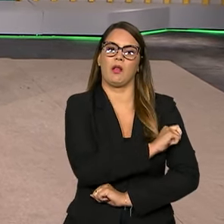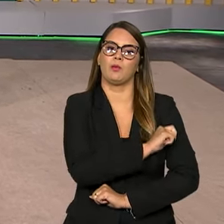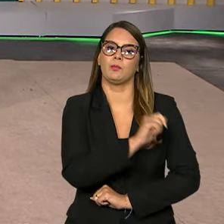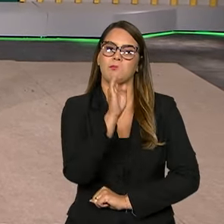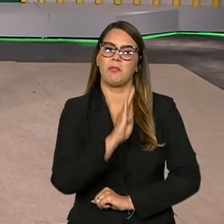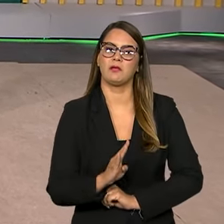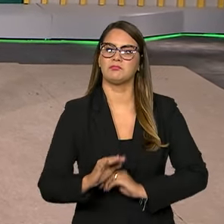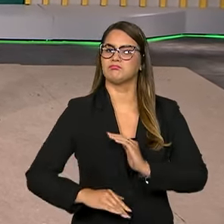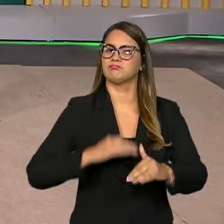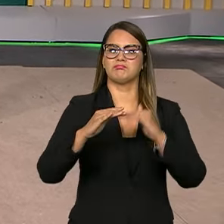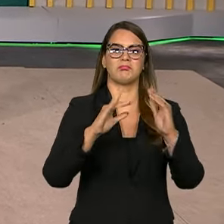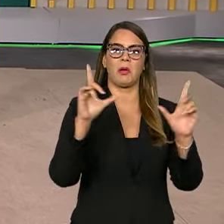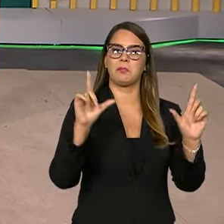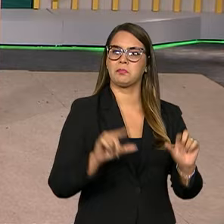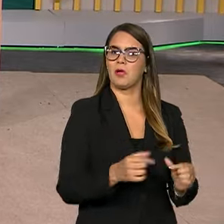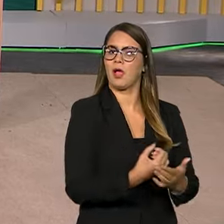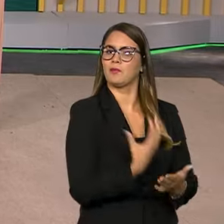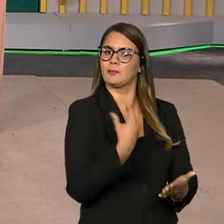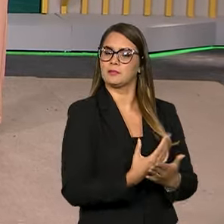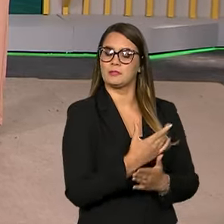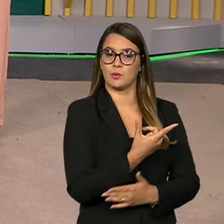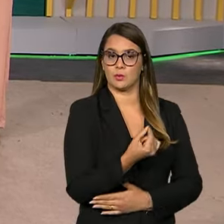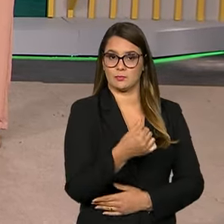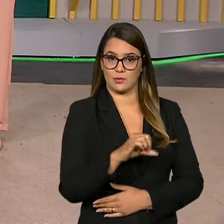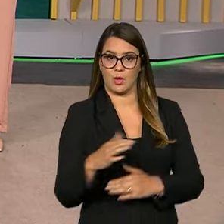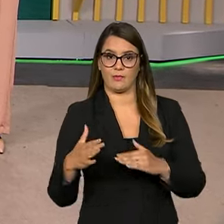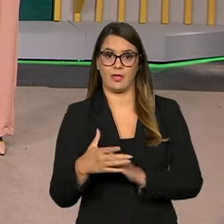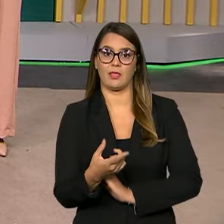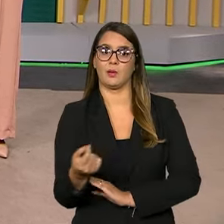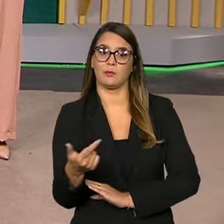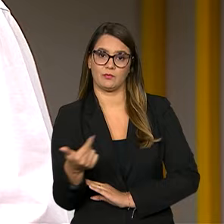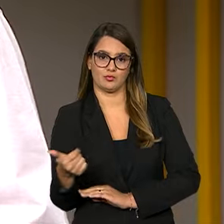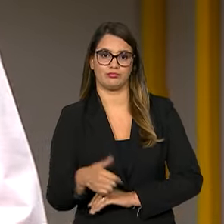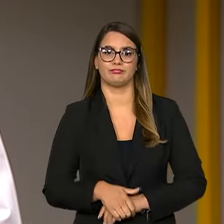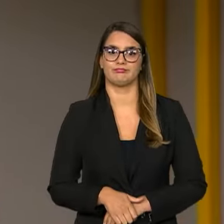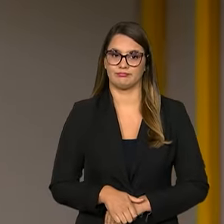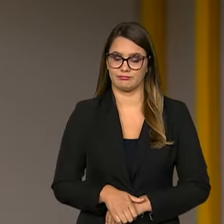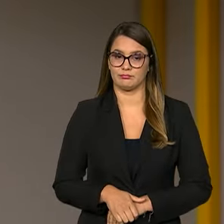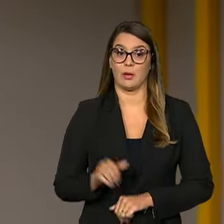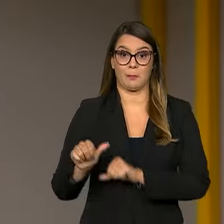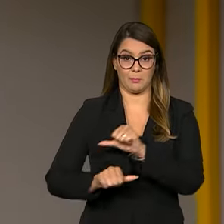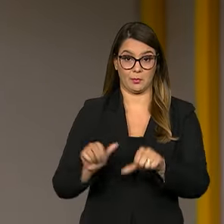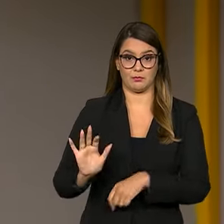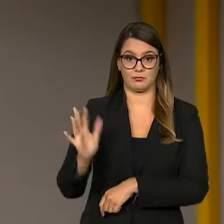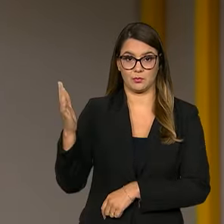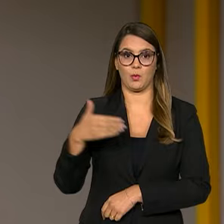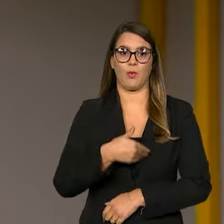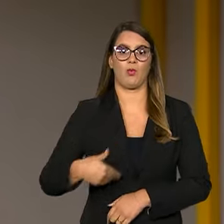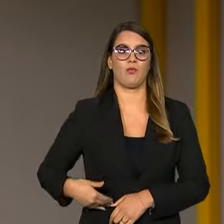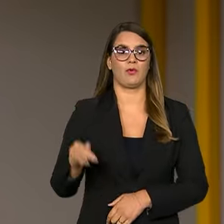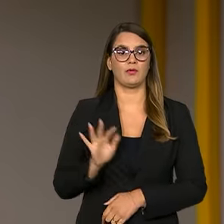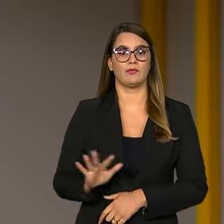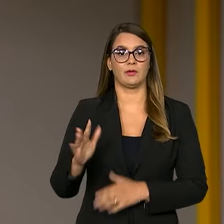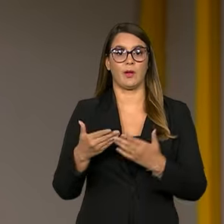brasileiros em fase de alfabetização entre 2019 e 2021 e para mudar essa situação o governo